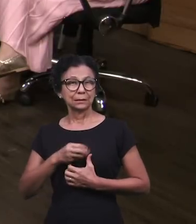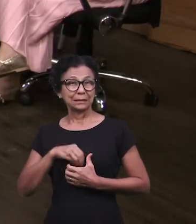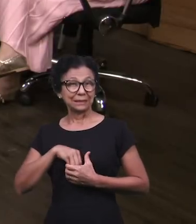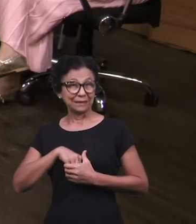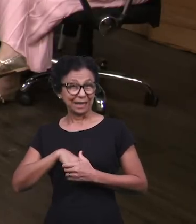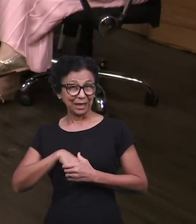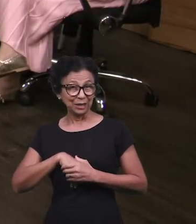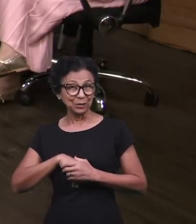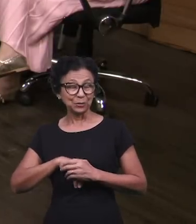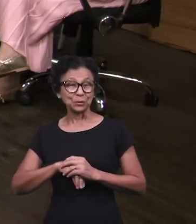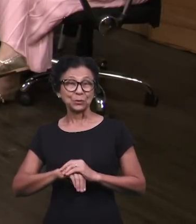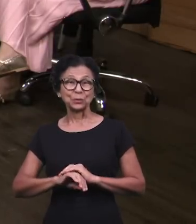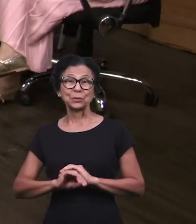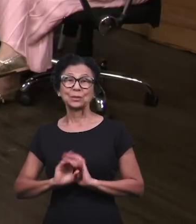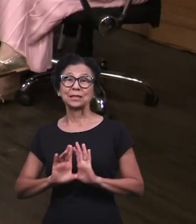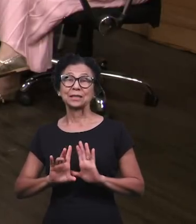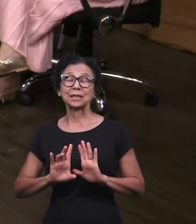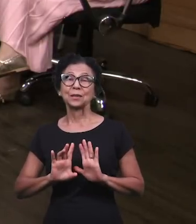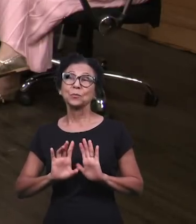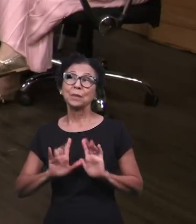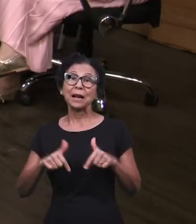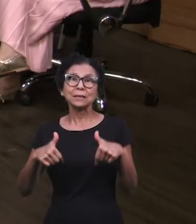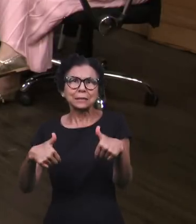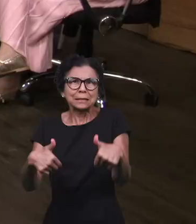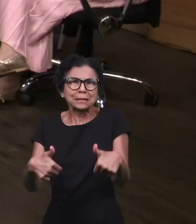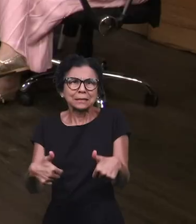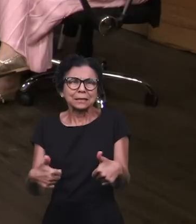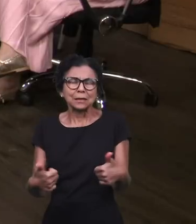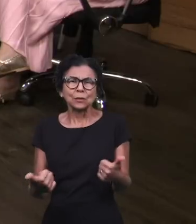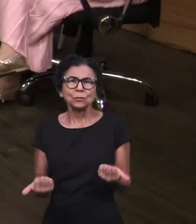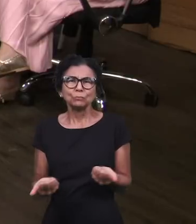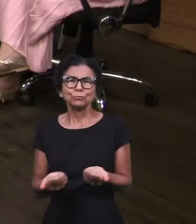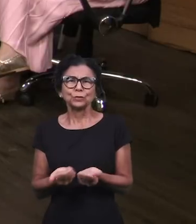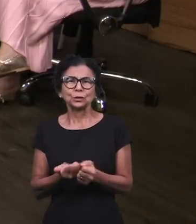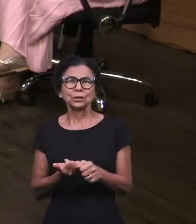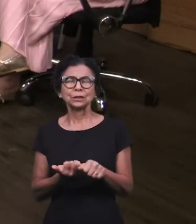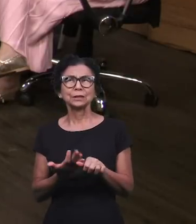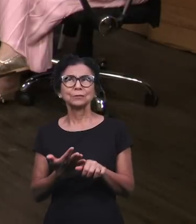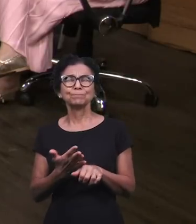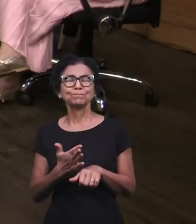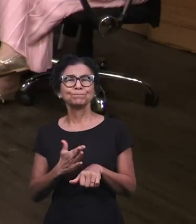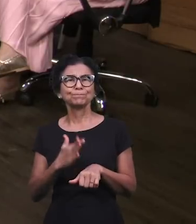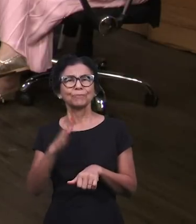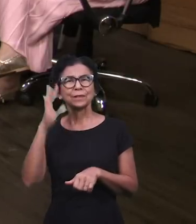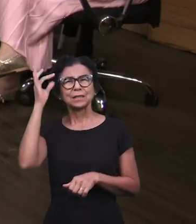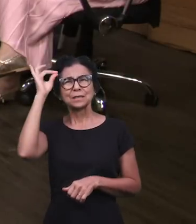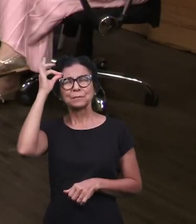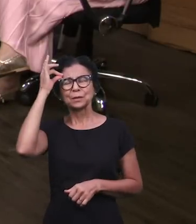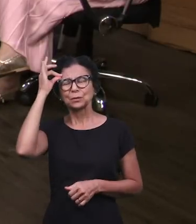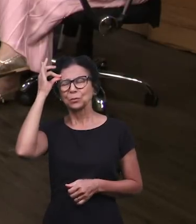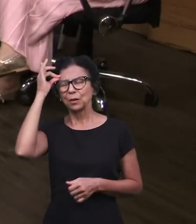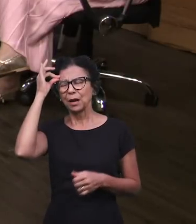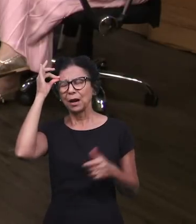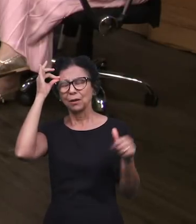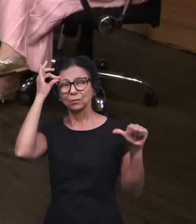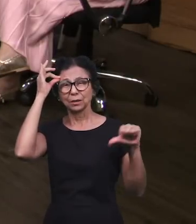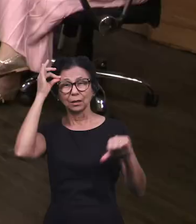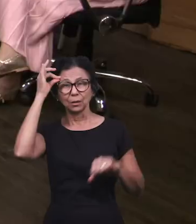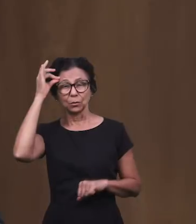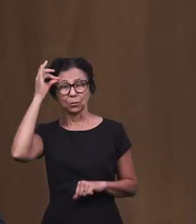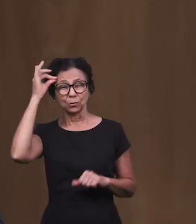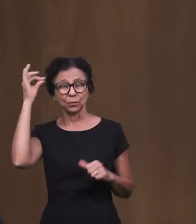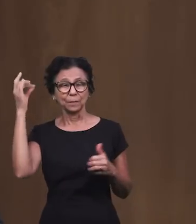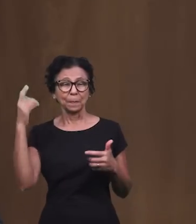de enfermidades espirituais, até na parte emocional, é algo que desgasta